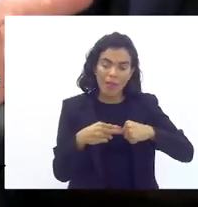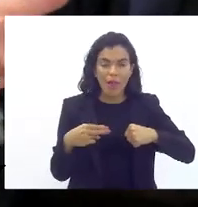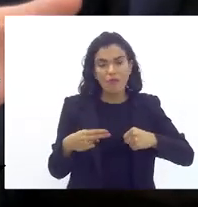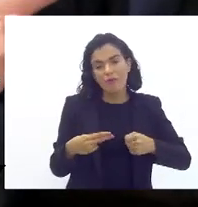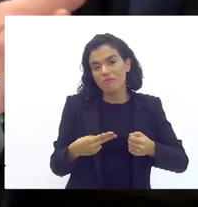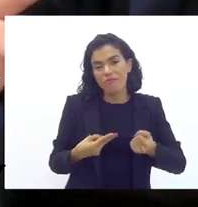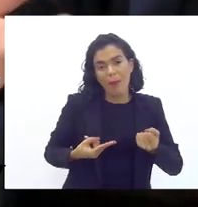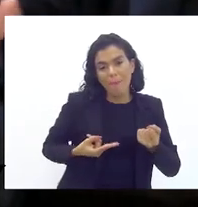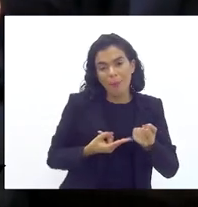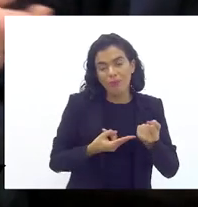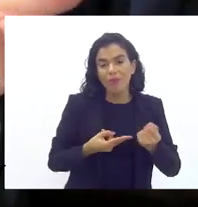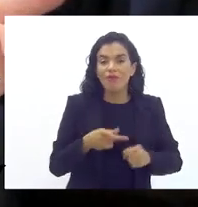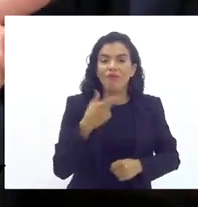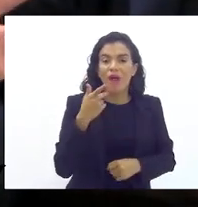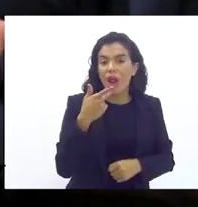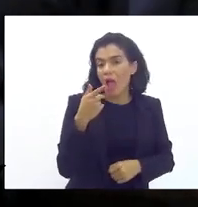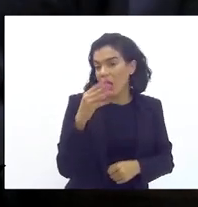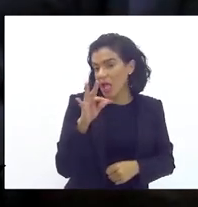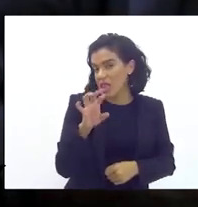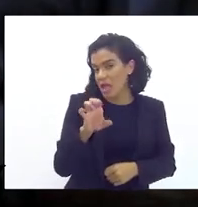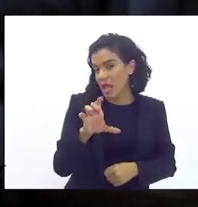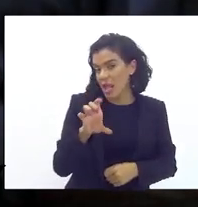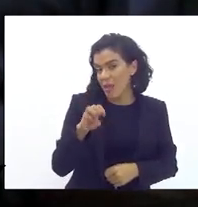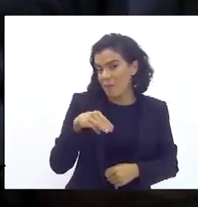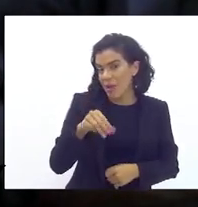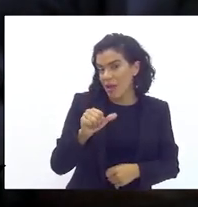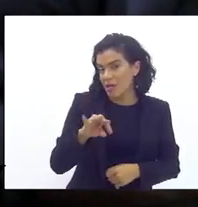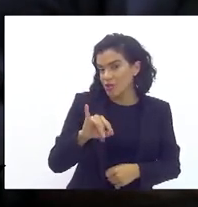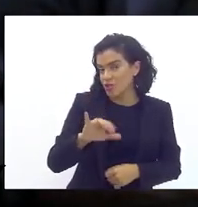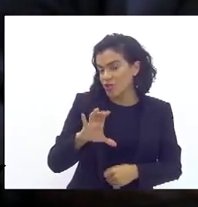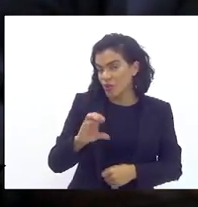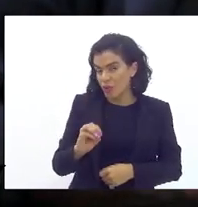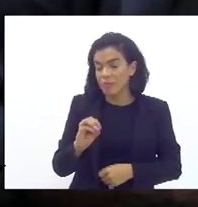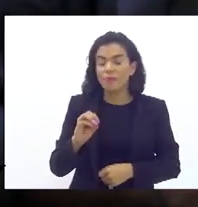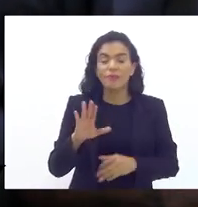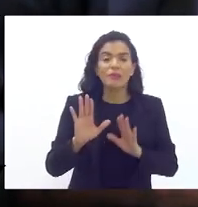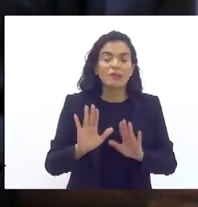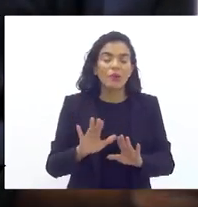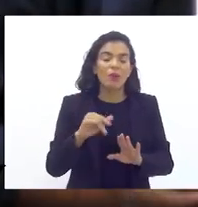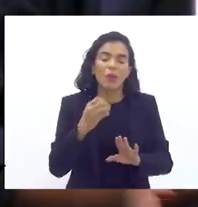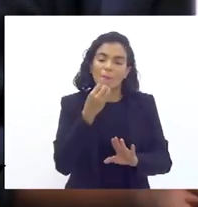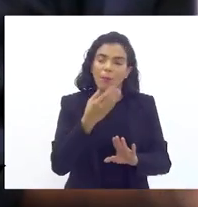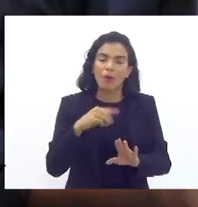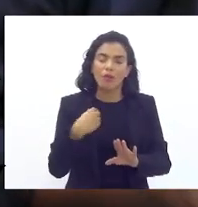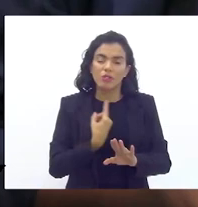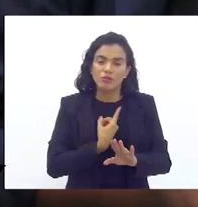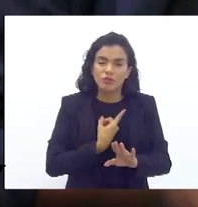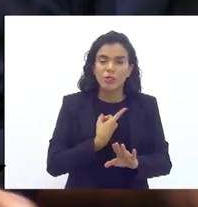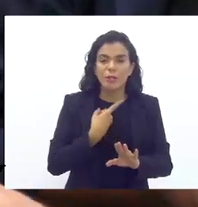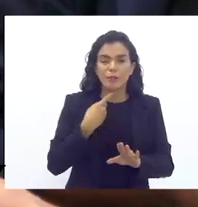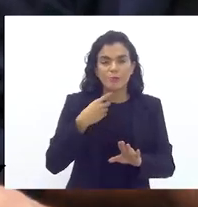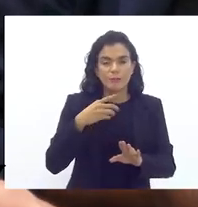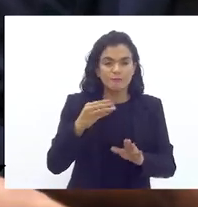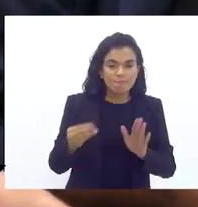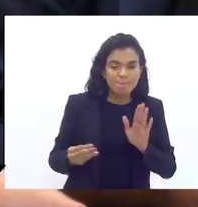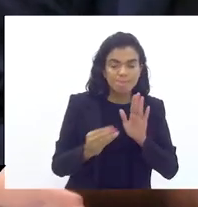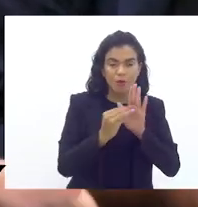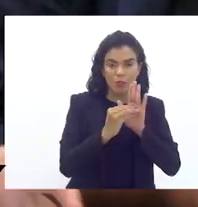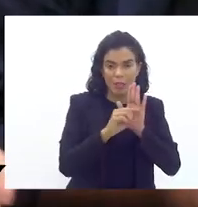dizer que é um dado telemático Então é bom a gente fazer essa observação